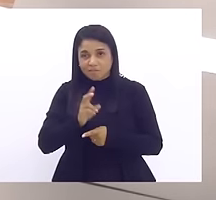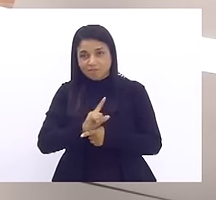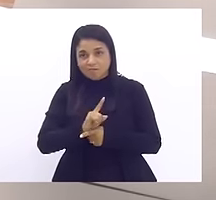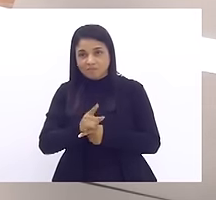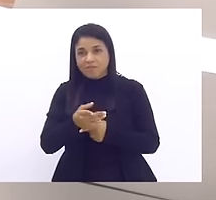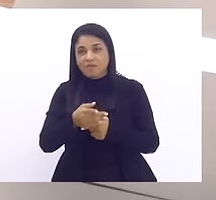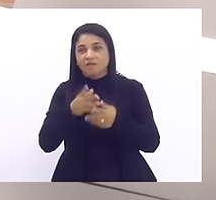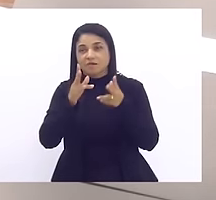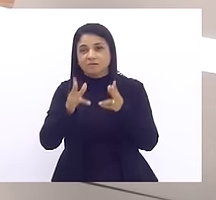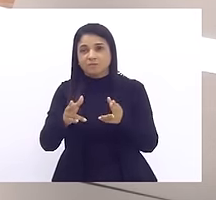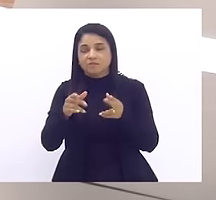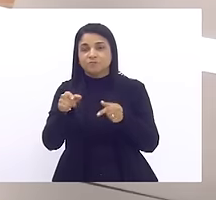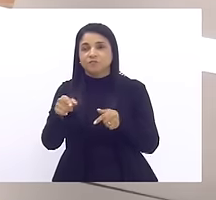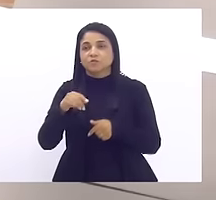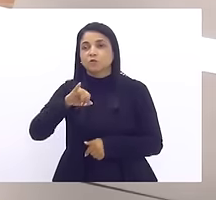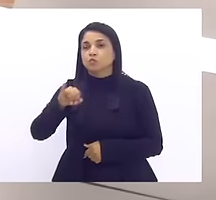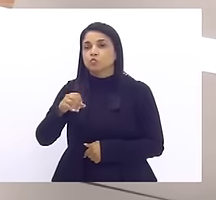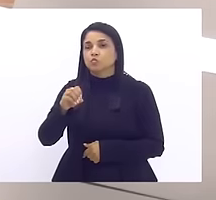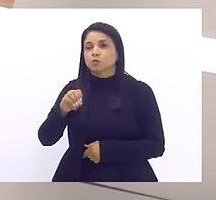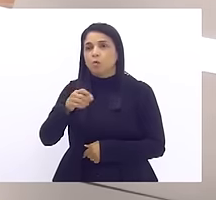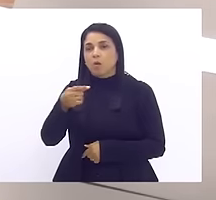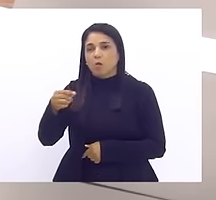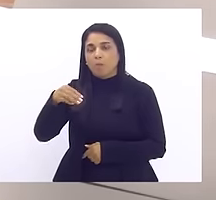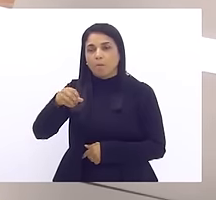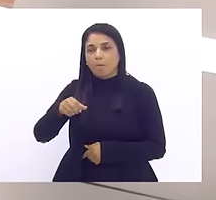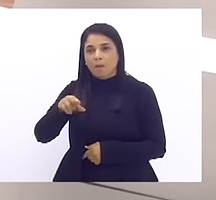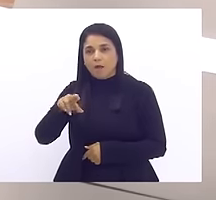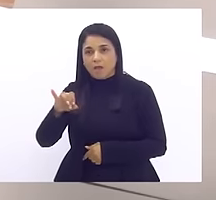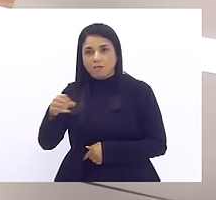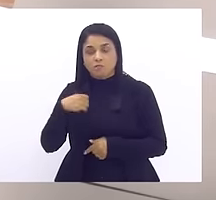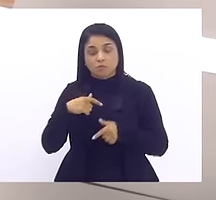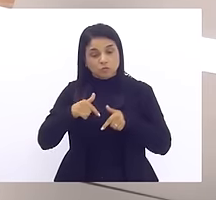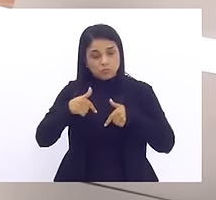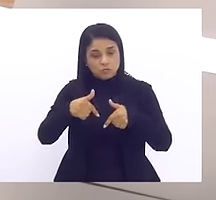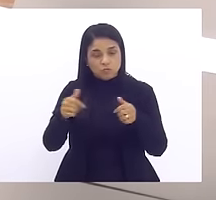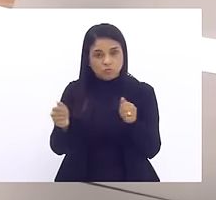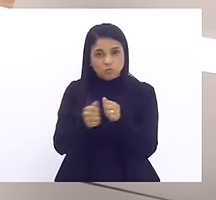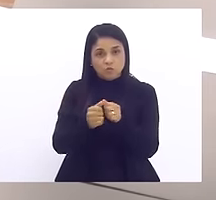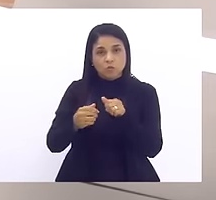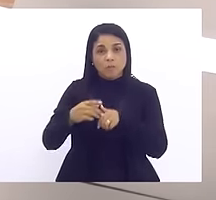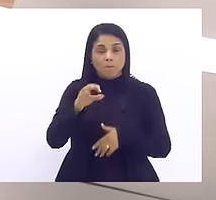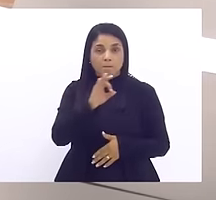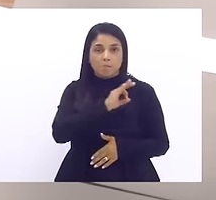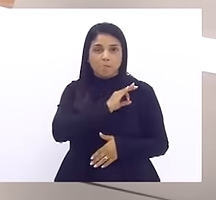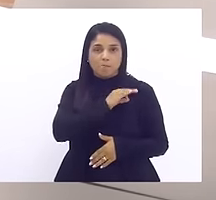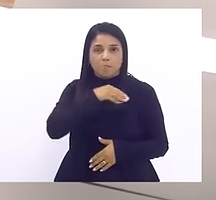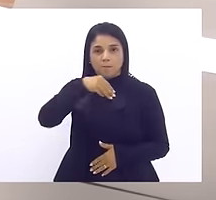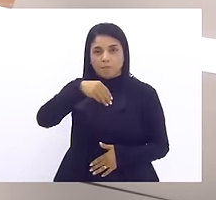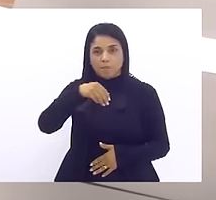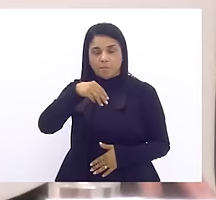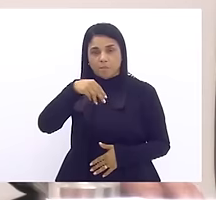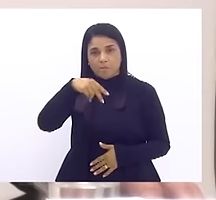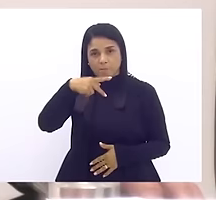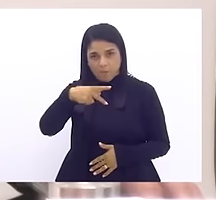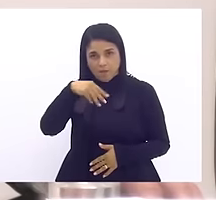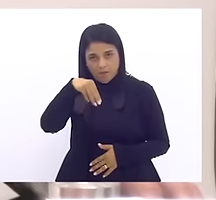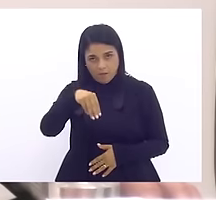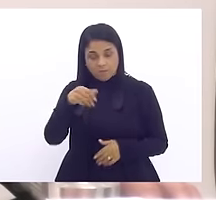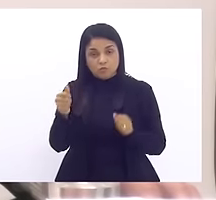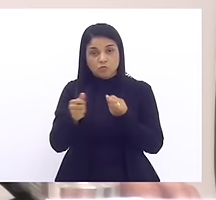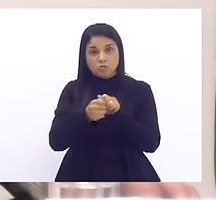esteve na operação chegou a operação era só da PM com a PL a distância da Itatiaia para